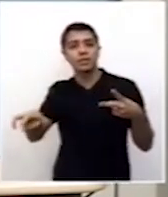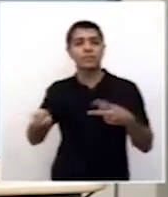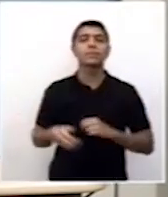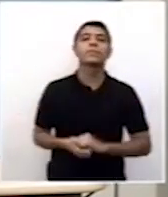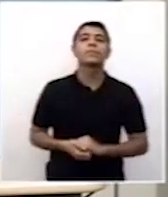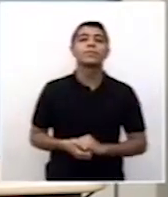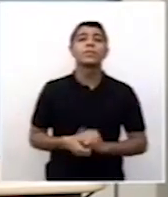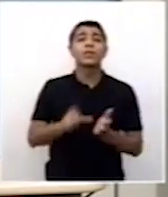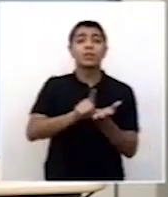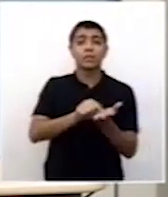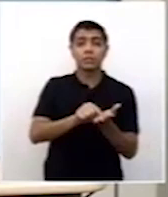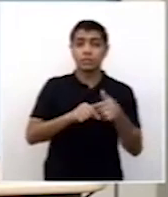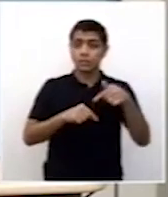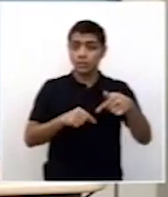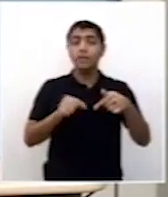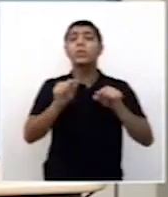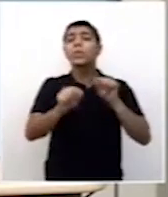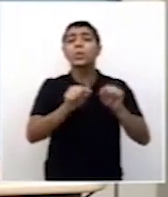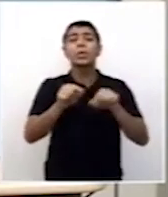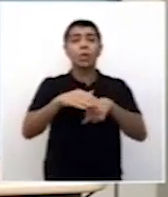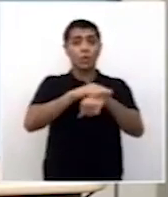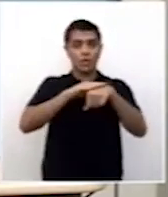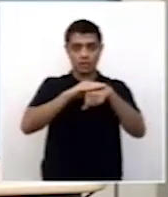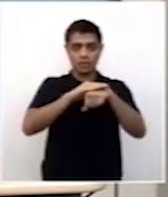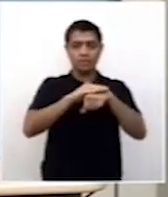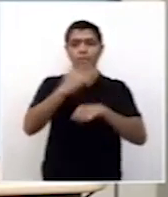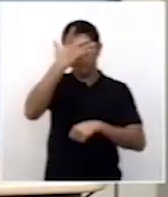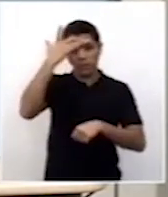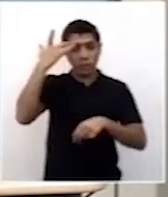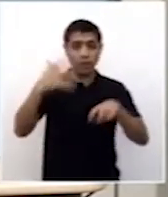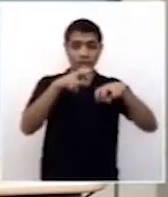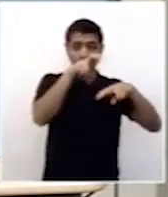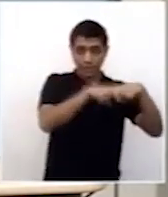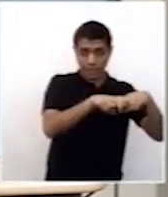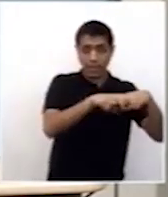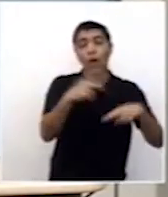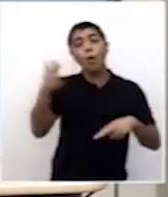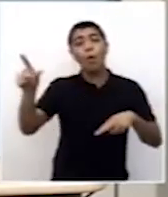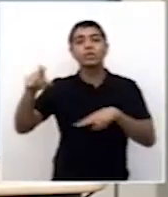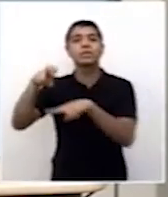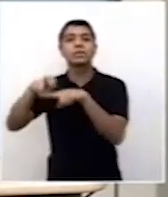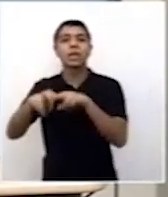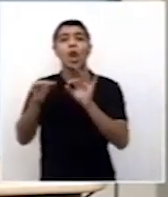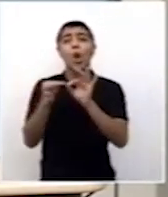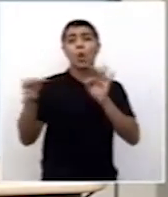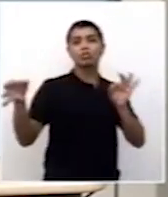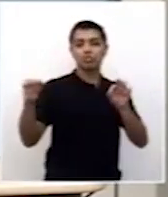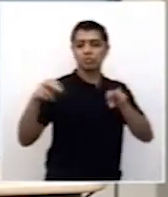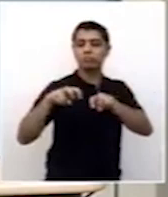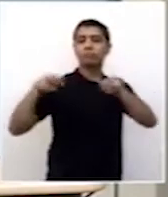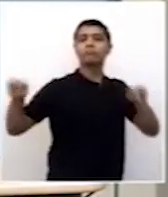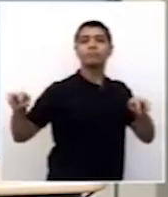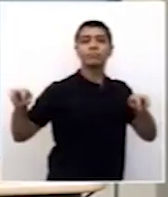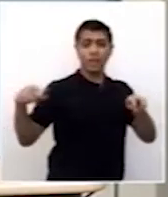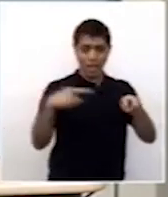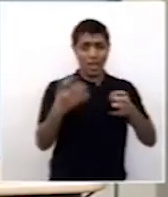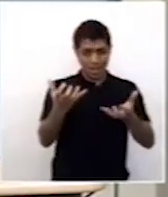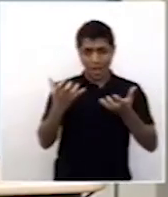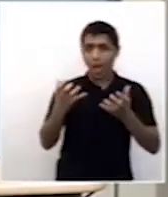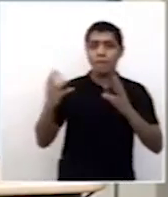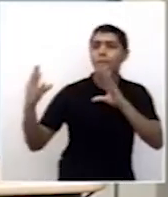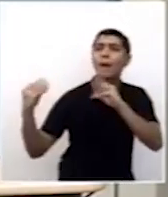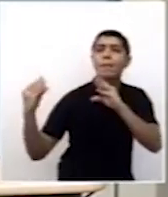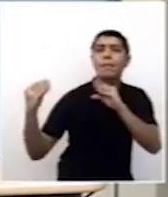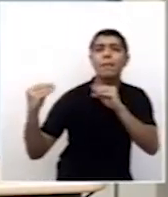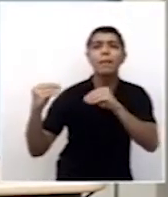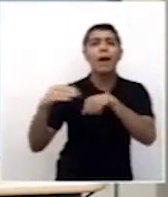conversas. Quando 2 pessoas sentadas à distância quiserem dizer alguma coisa em voz alta, terão